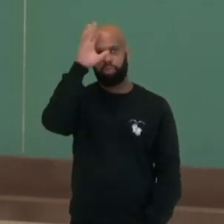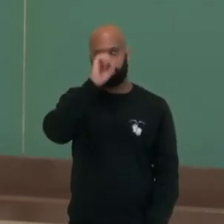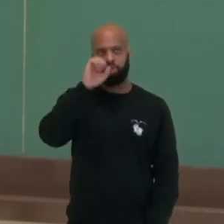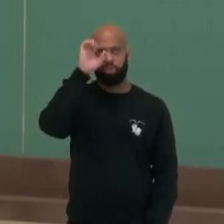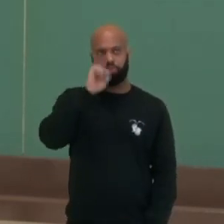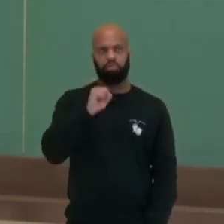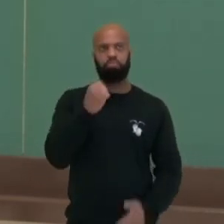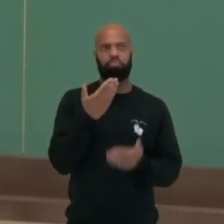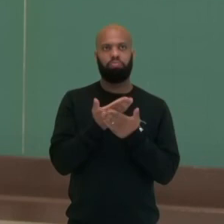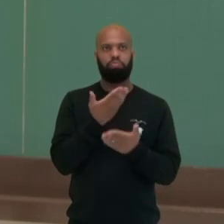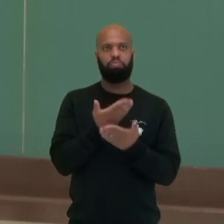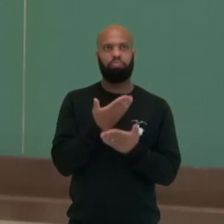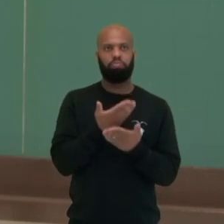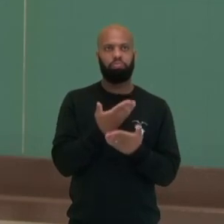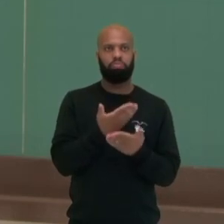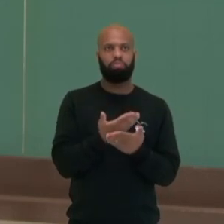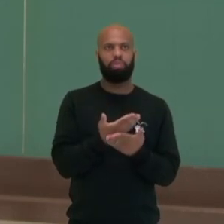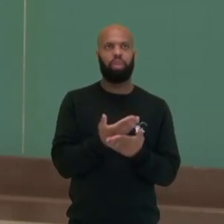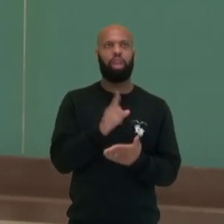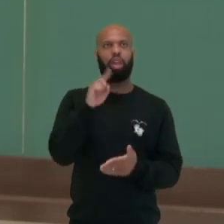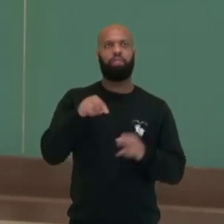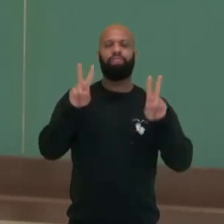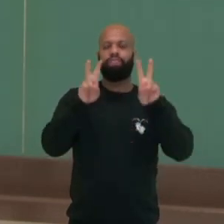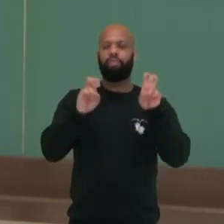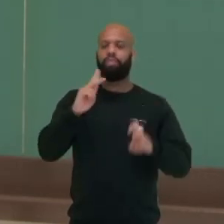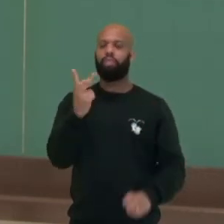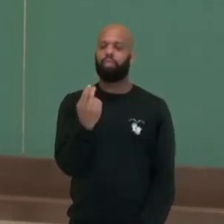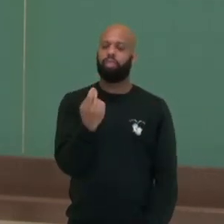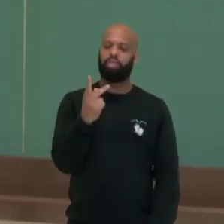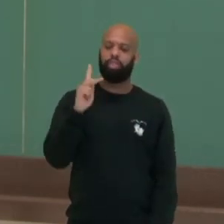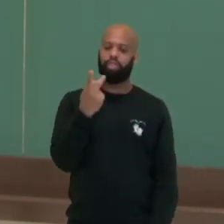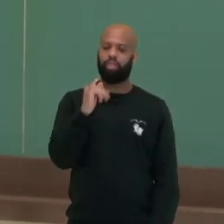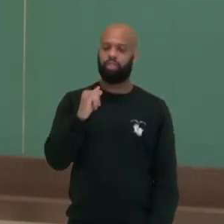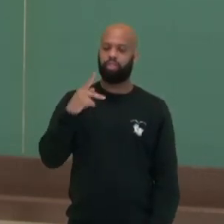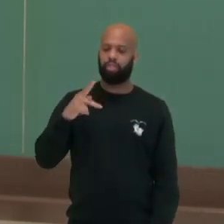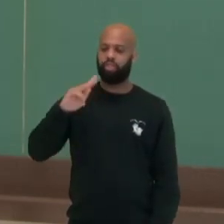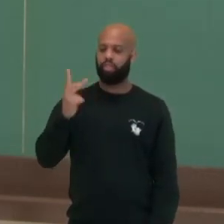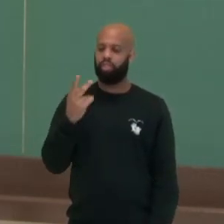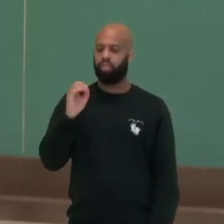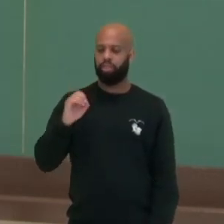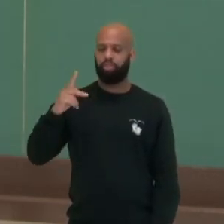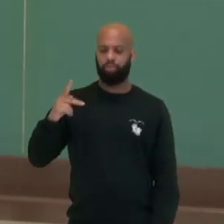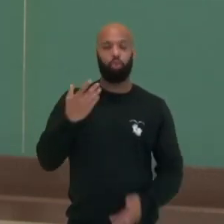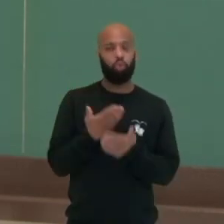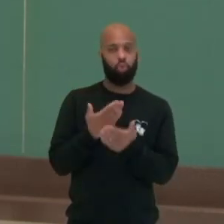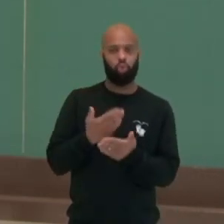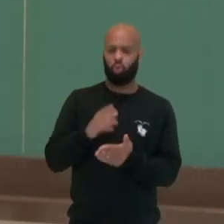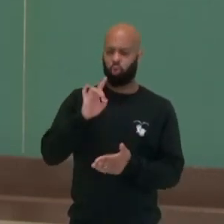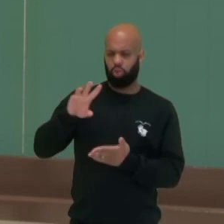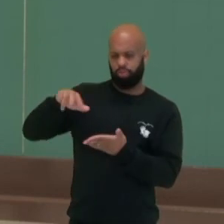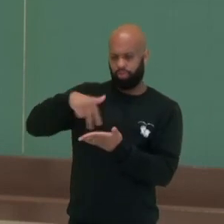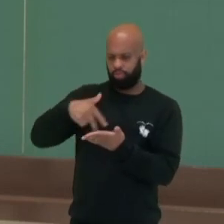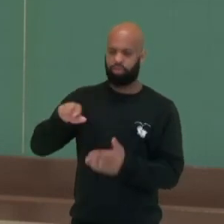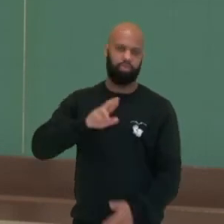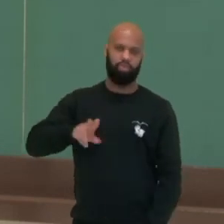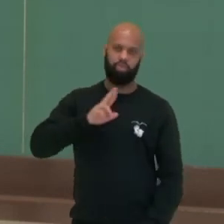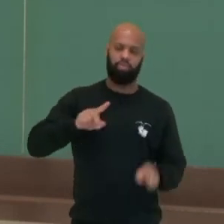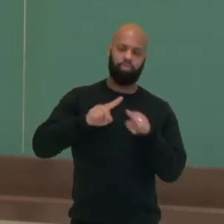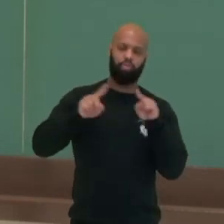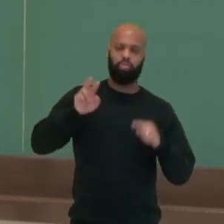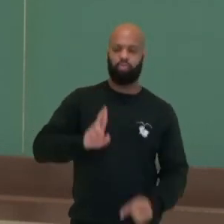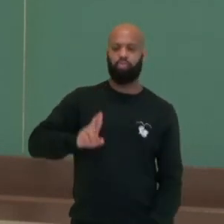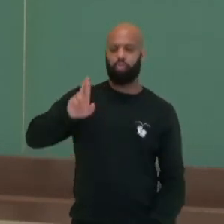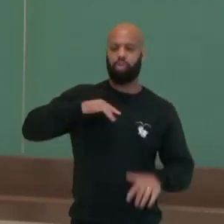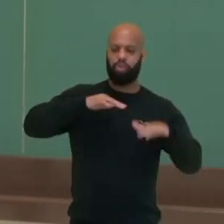nosso vídeo sobre o hip hop? Mais do que um estilo de dança urbana, o hip hop representa